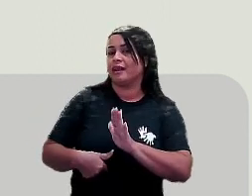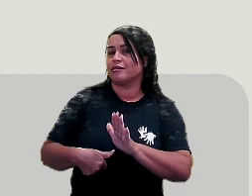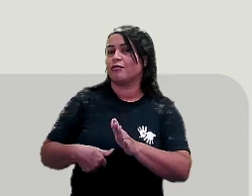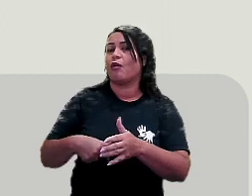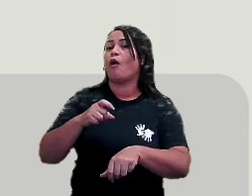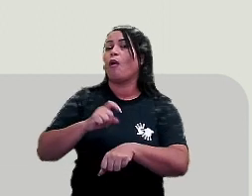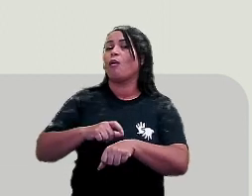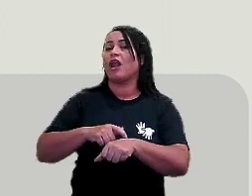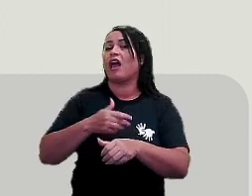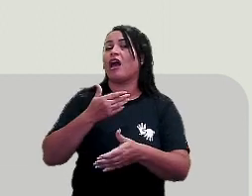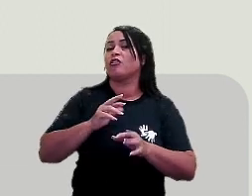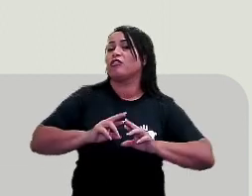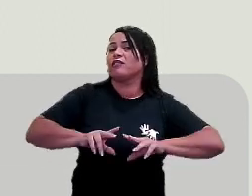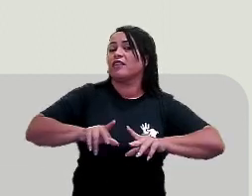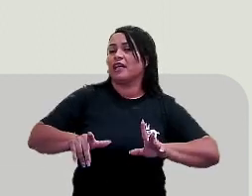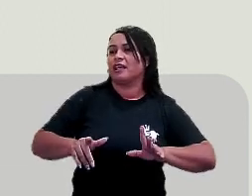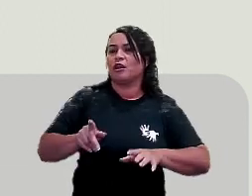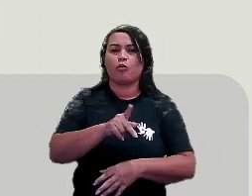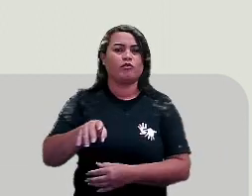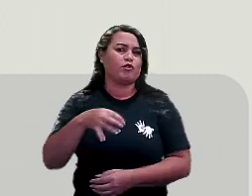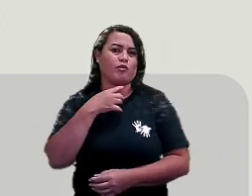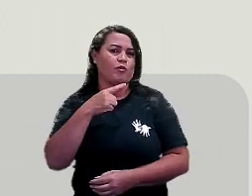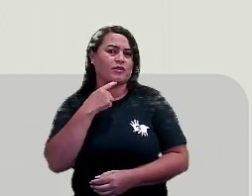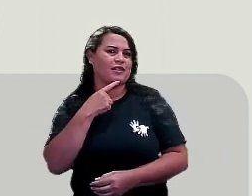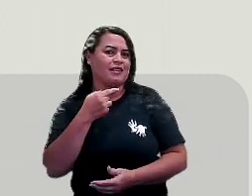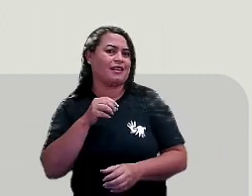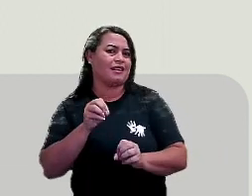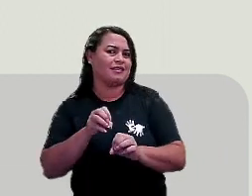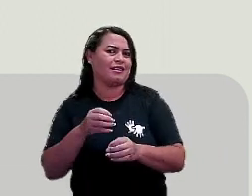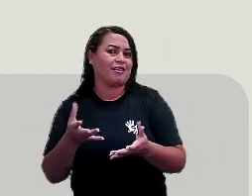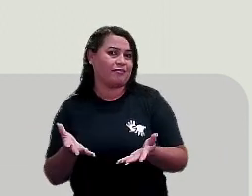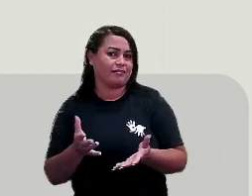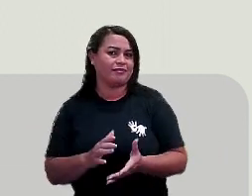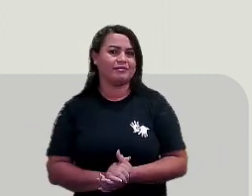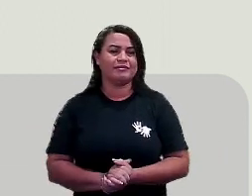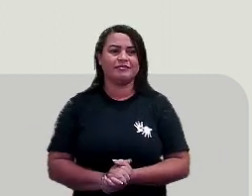diferente. Será que a professora ia conseguir dar a aula dela corretamente?